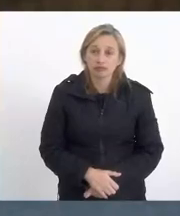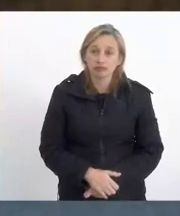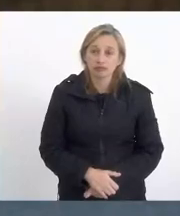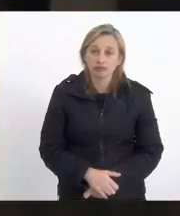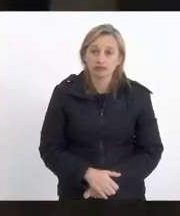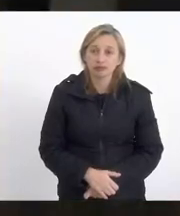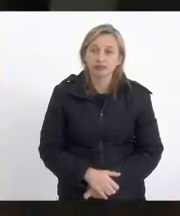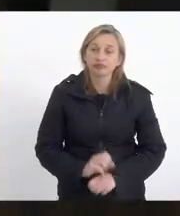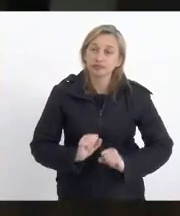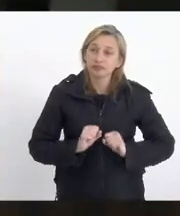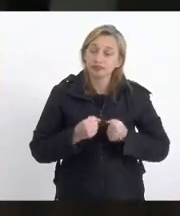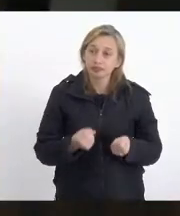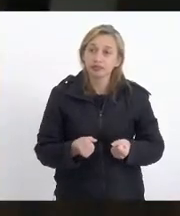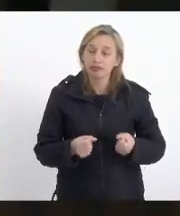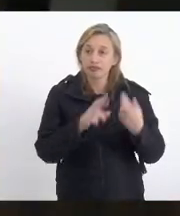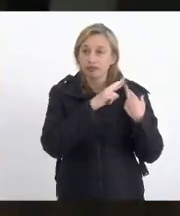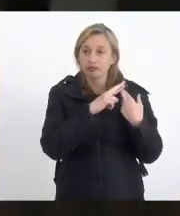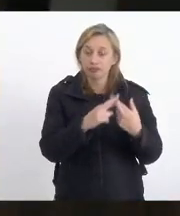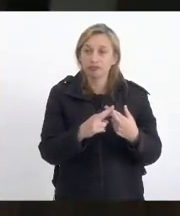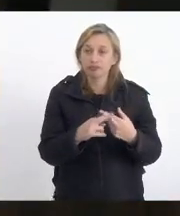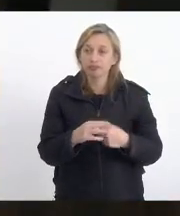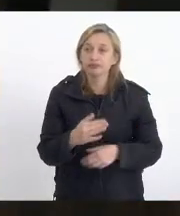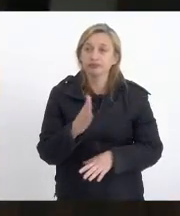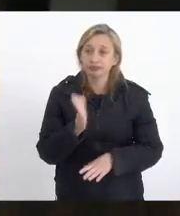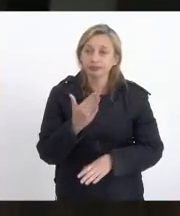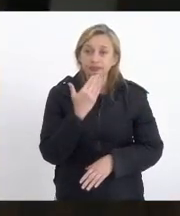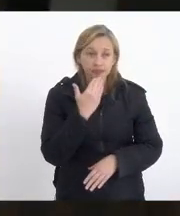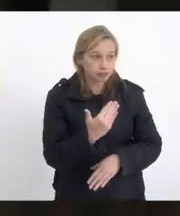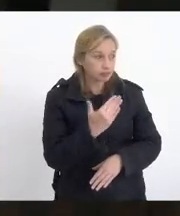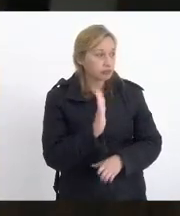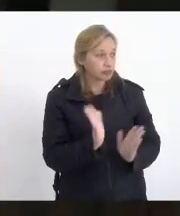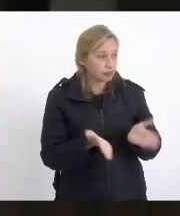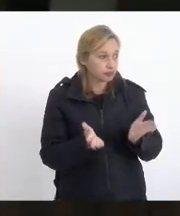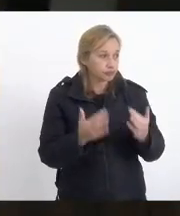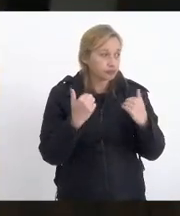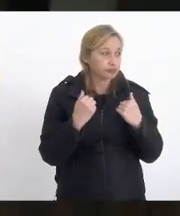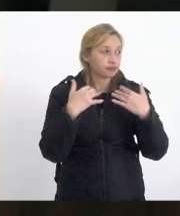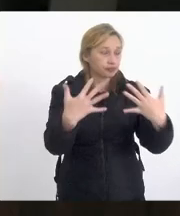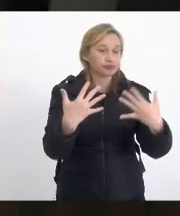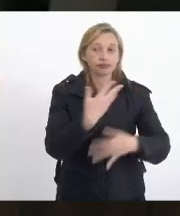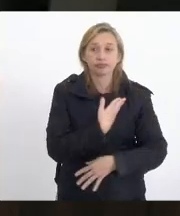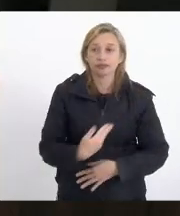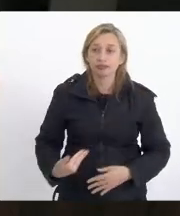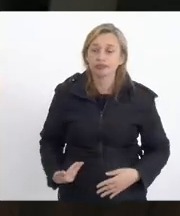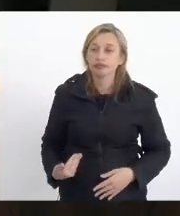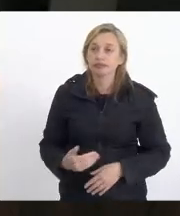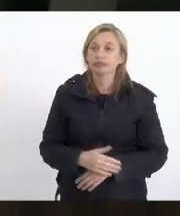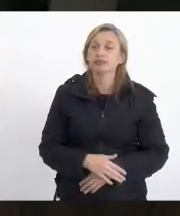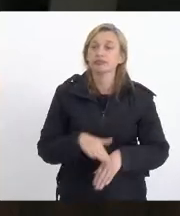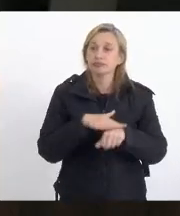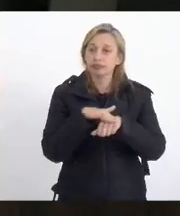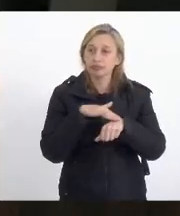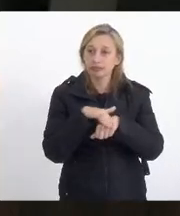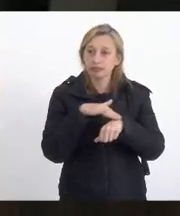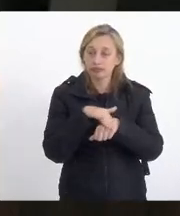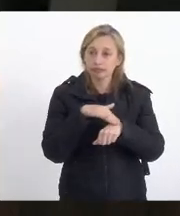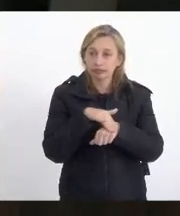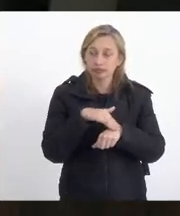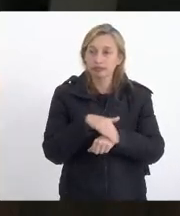Nós vamos fazer tudo com muita responsabilidade. Já pedi aqui, eu pedi agora uma audiência ao governador, para conversar com